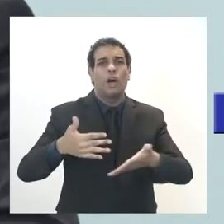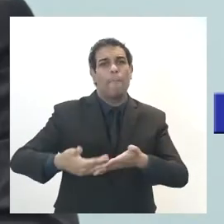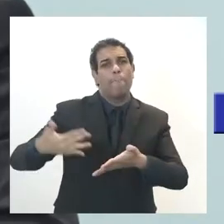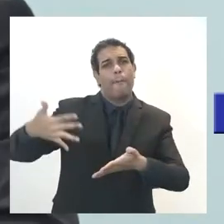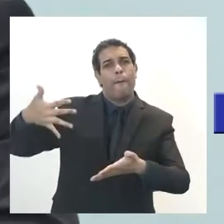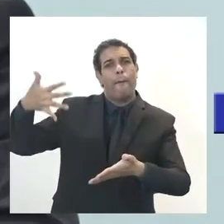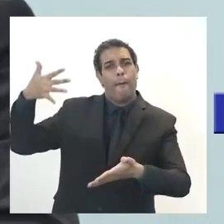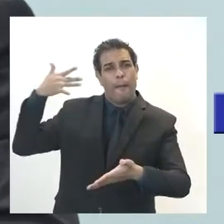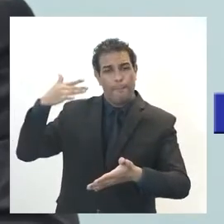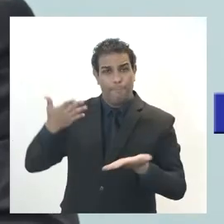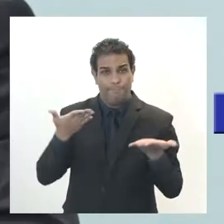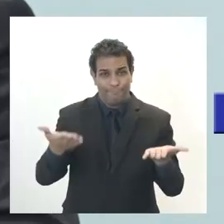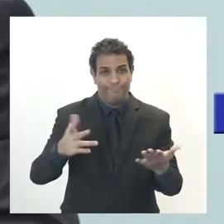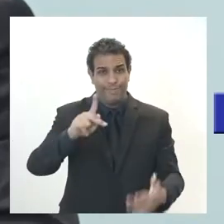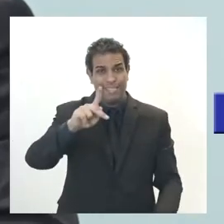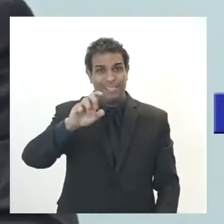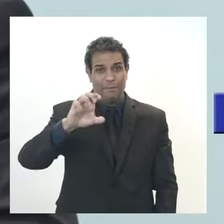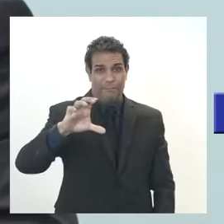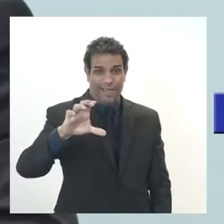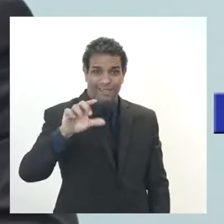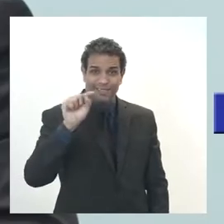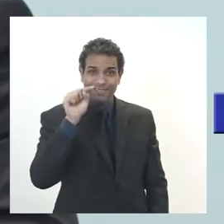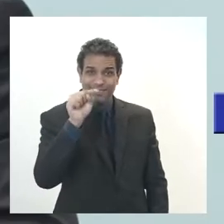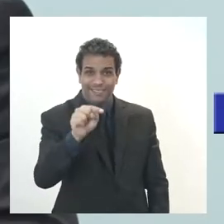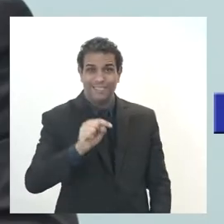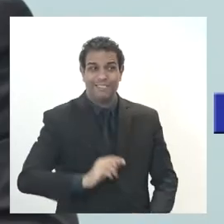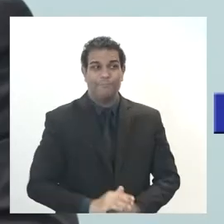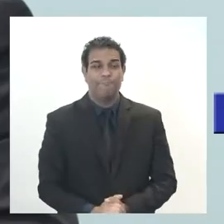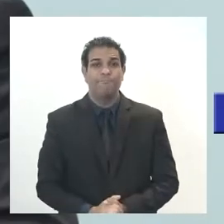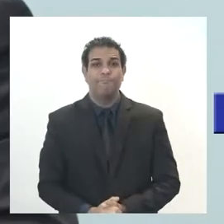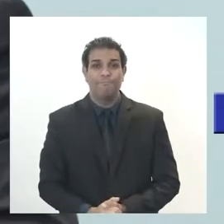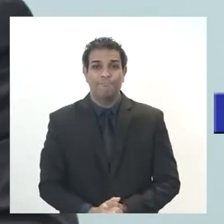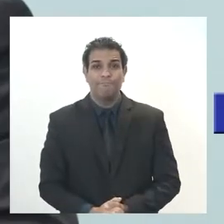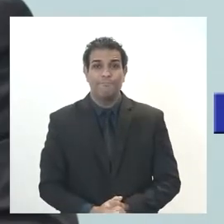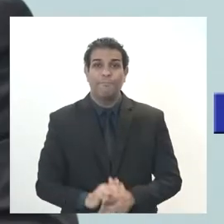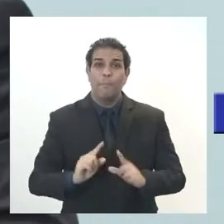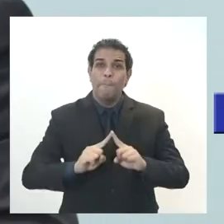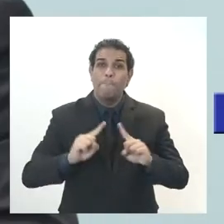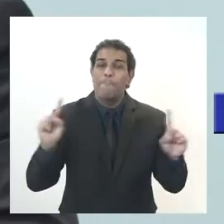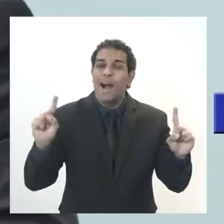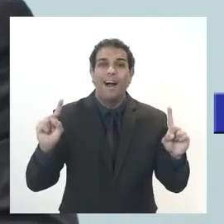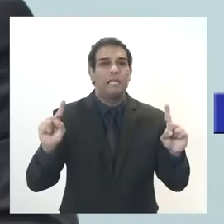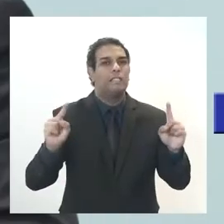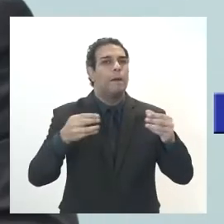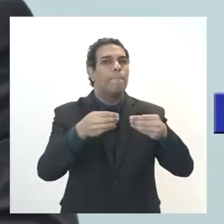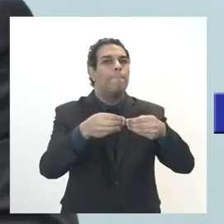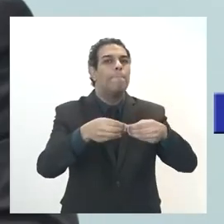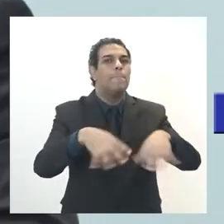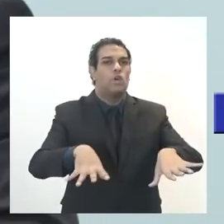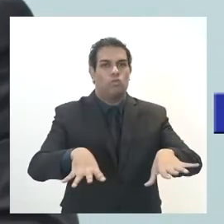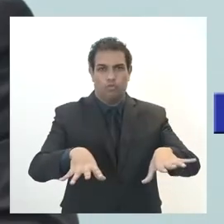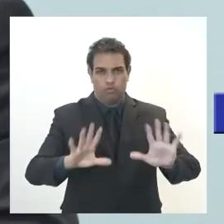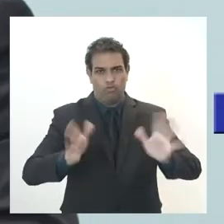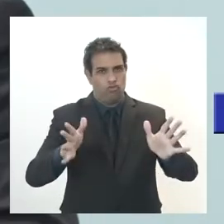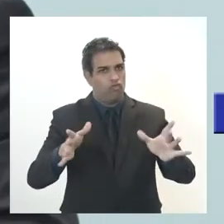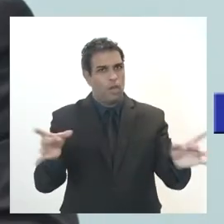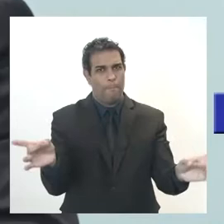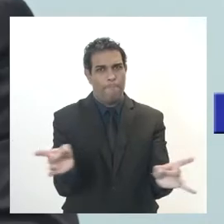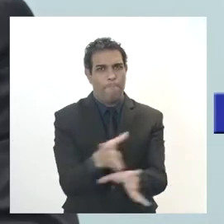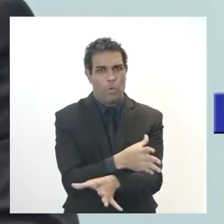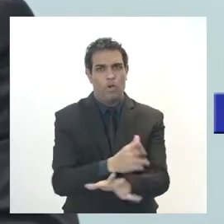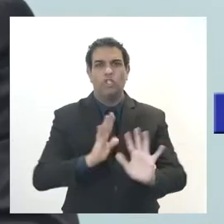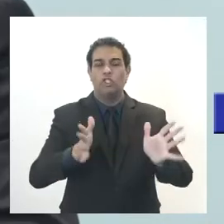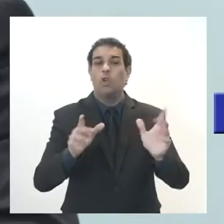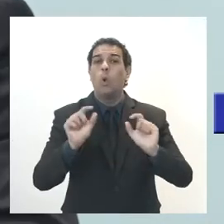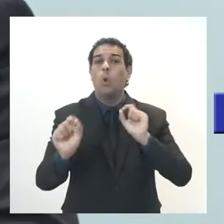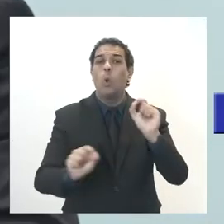anos essa PEC ela é mais profunda como tá tentando falar daqui